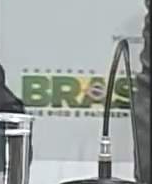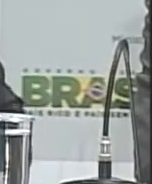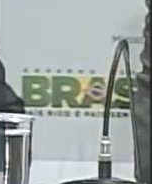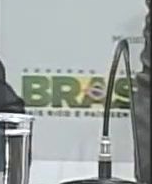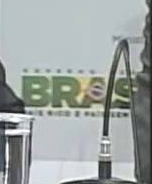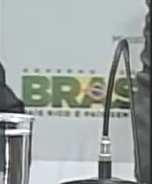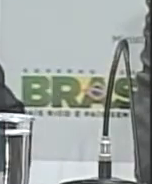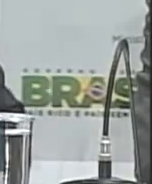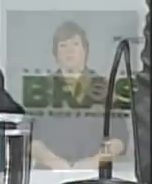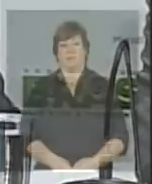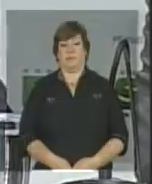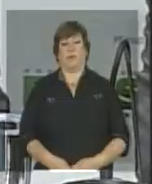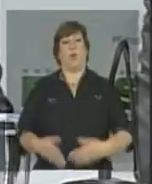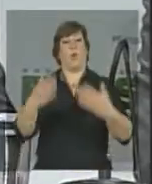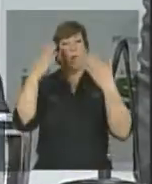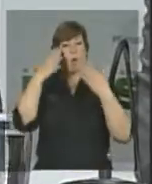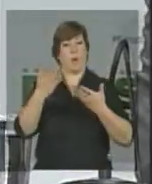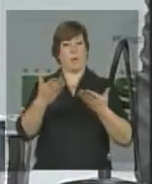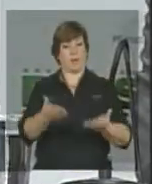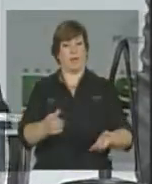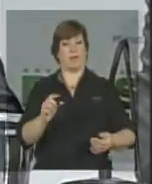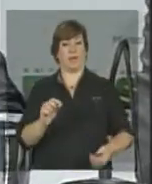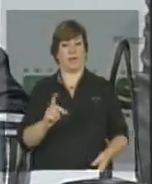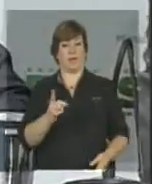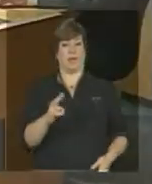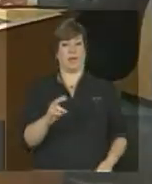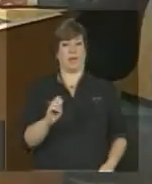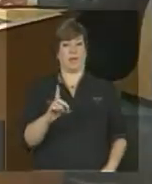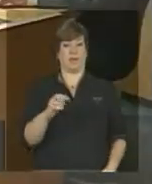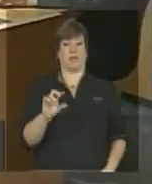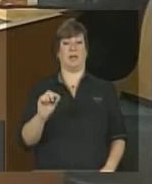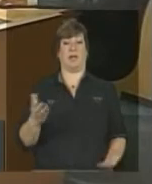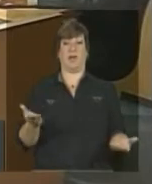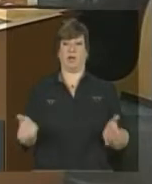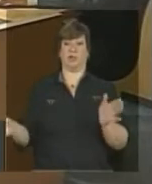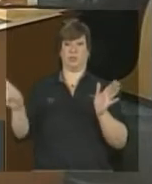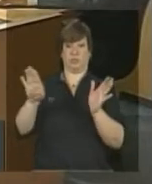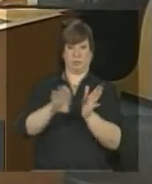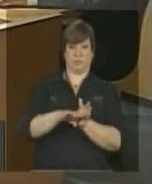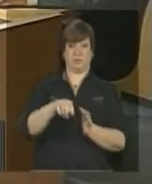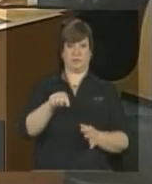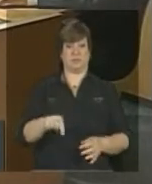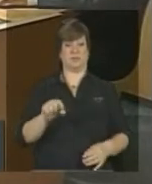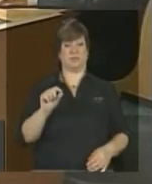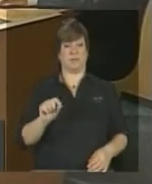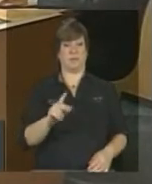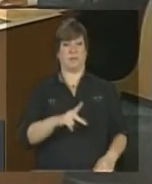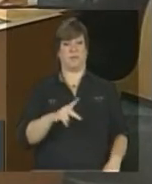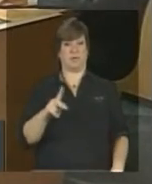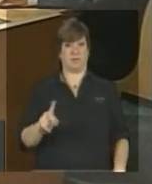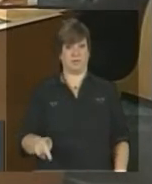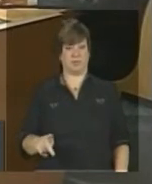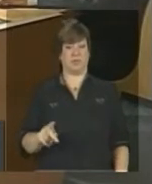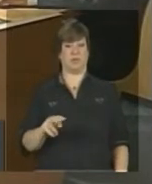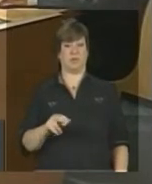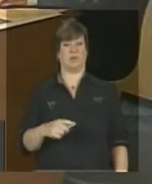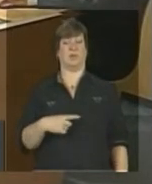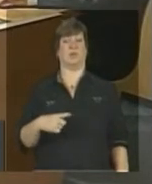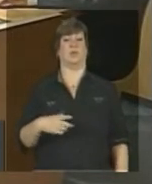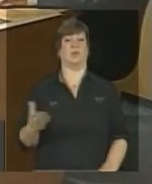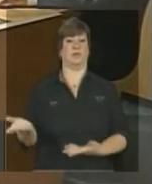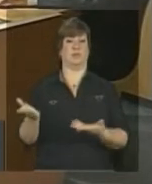Obrigado, doutor Éder. Primeiro, anunciar que chegou aqui entre nós o nosso professor Silvano Raia, que coordena o comitê